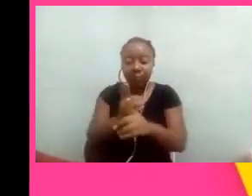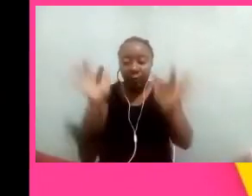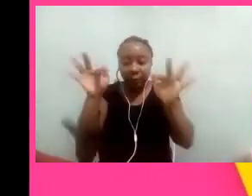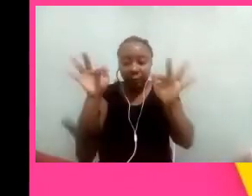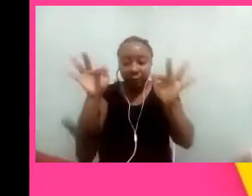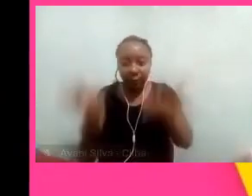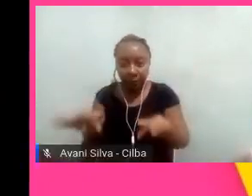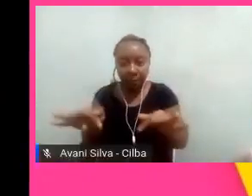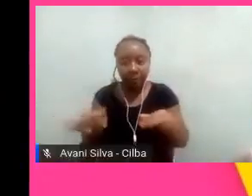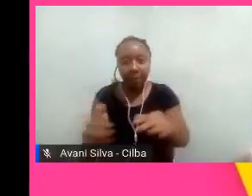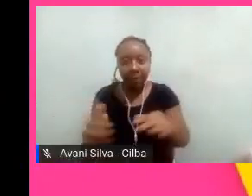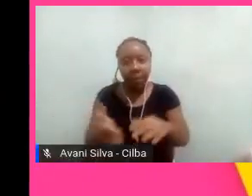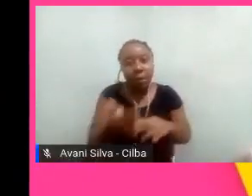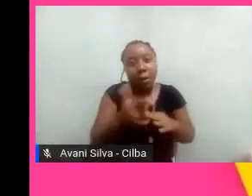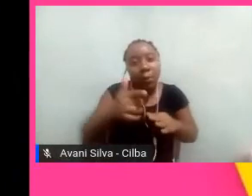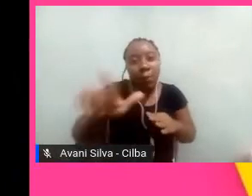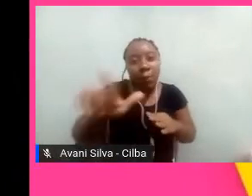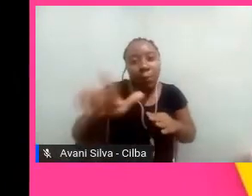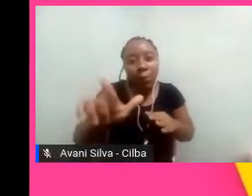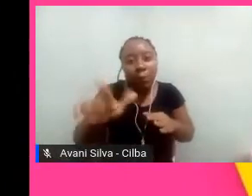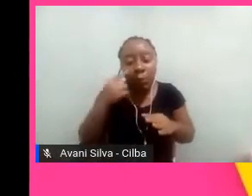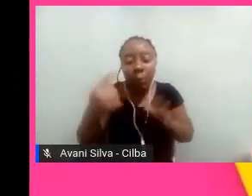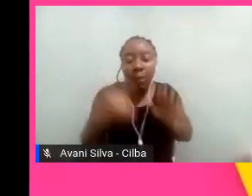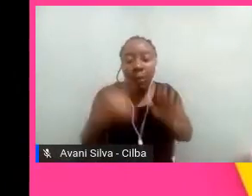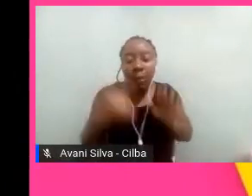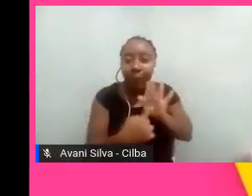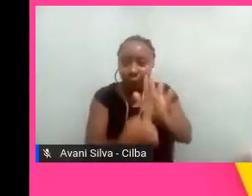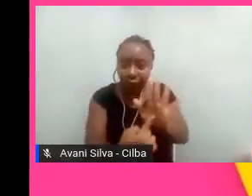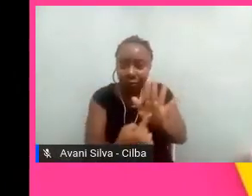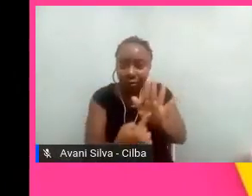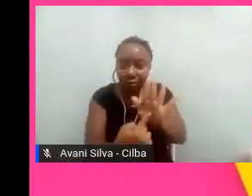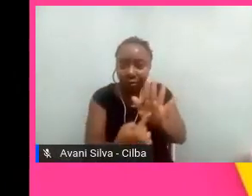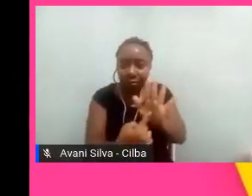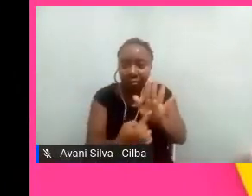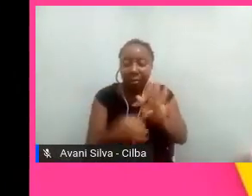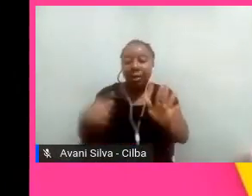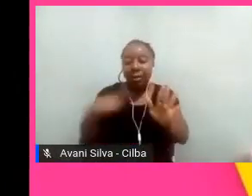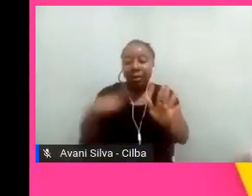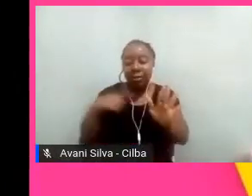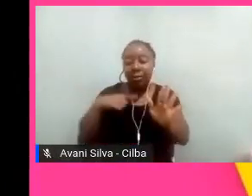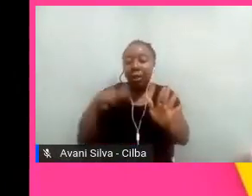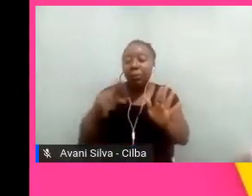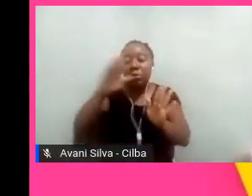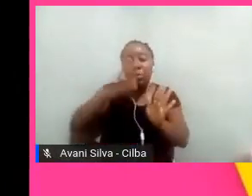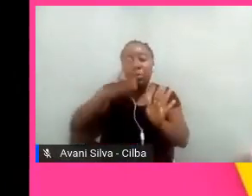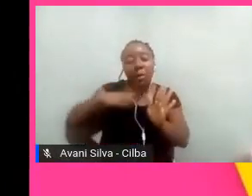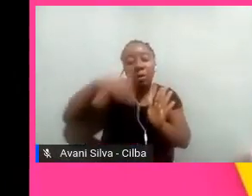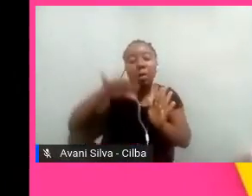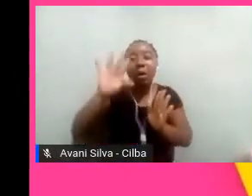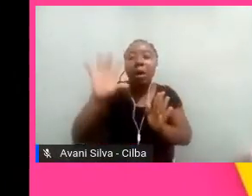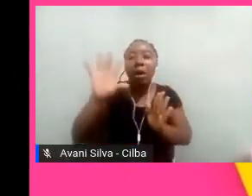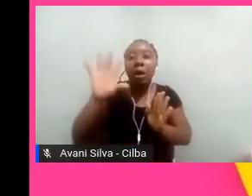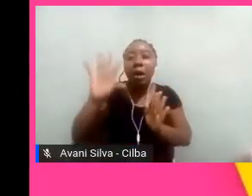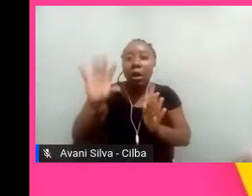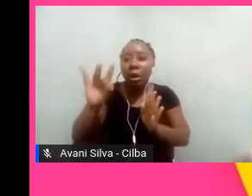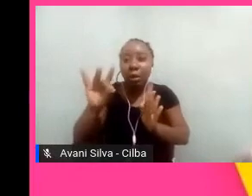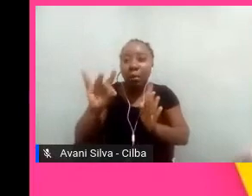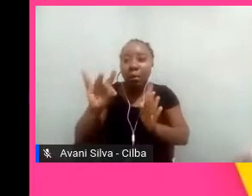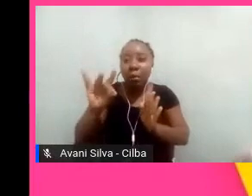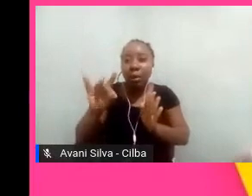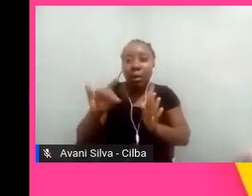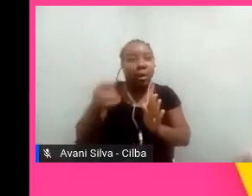ó, é aquela camada que eu falei que é a camada que eu passo cola. E ela não precisa ser tão